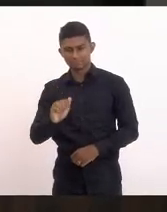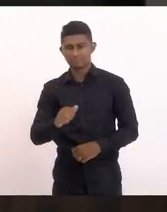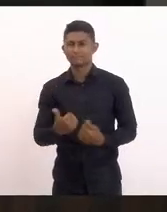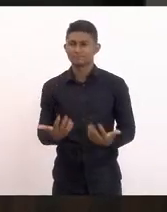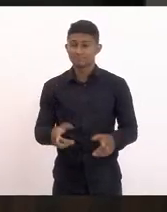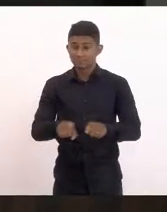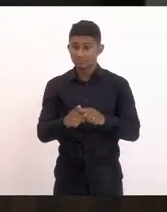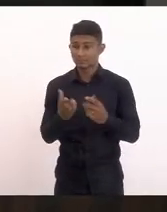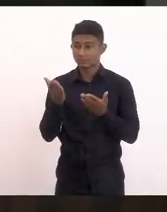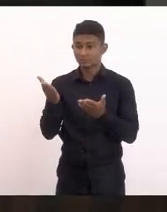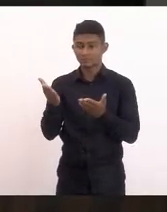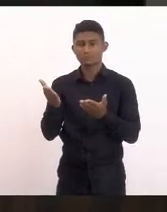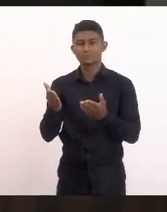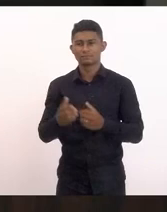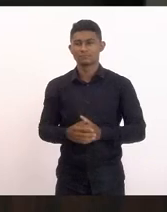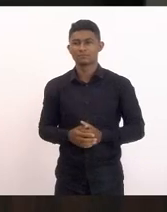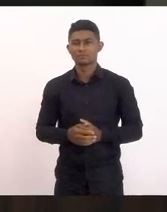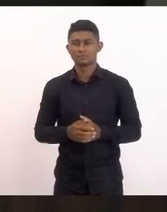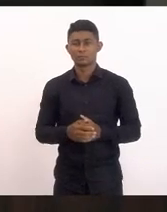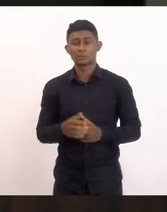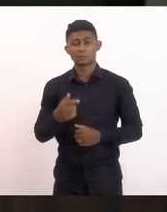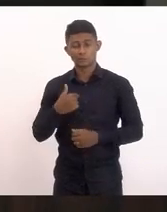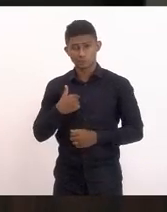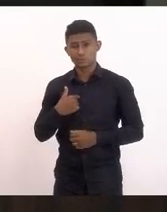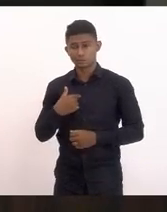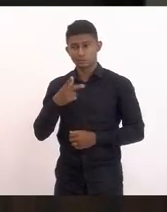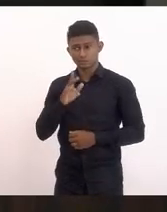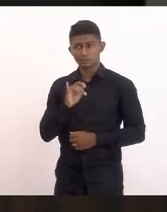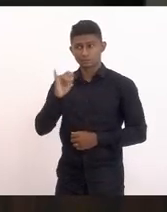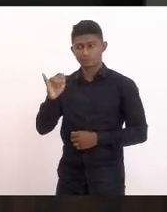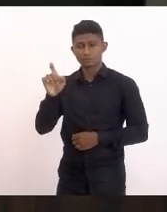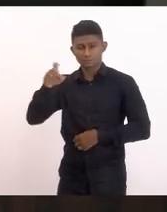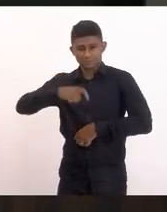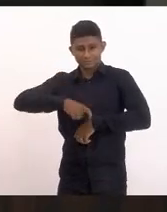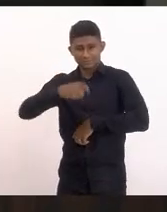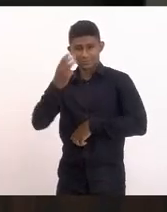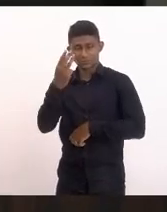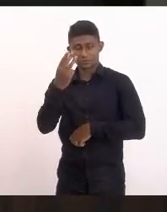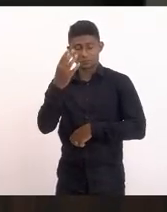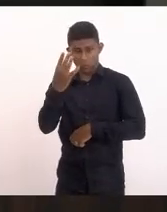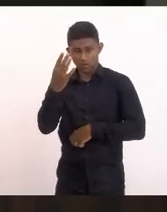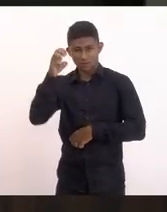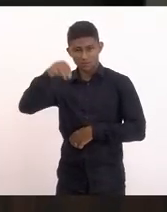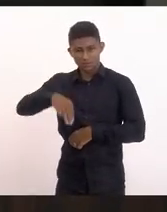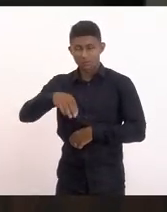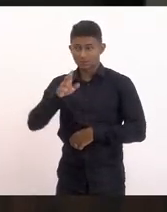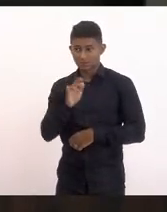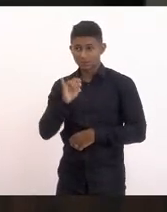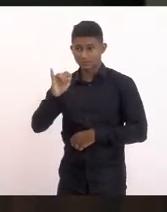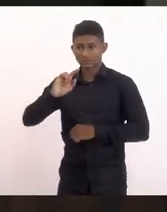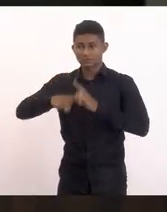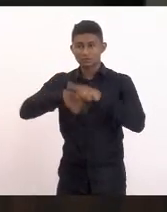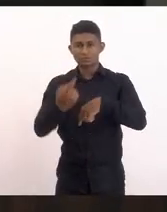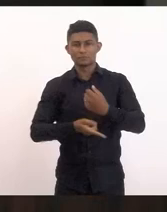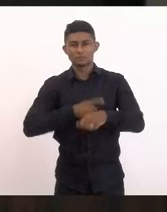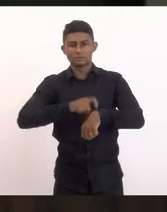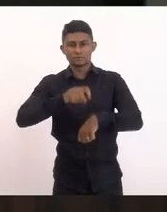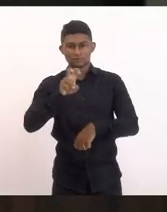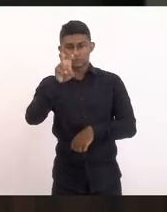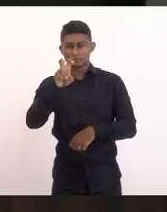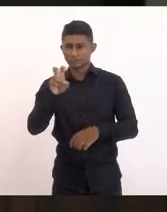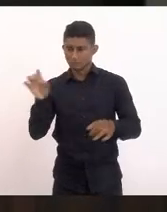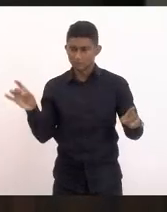deputada, eu vou avisá-la quando chegar aos 4 minutos e vou concluir o 5º minuto, tá